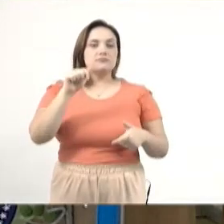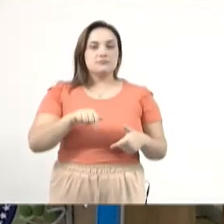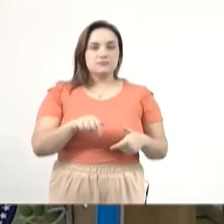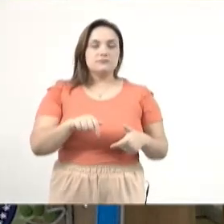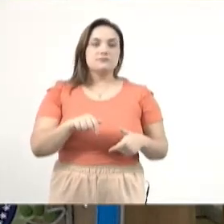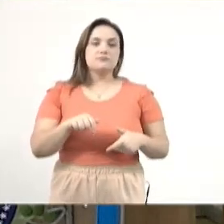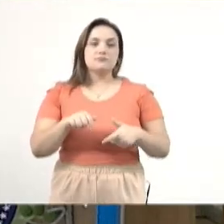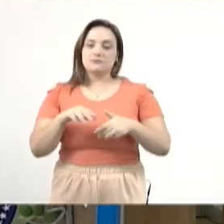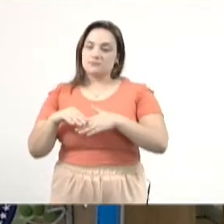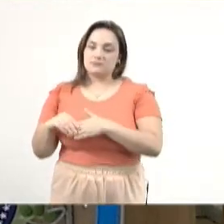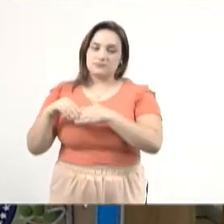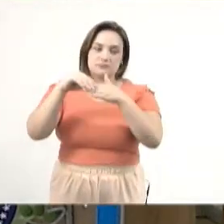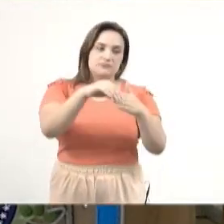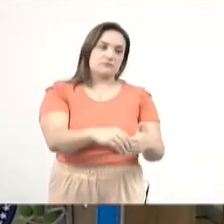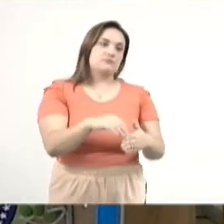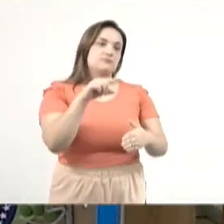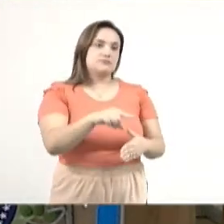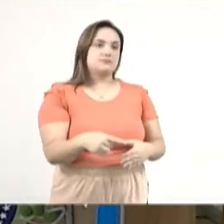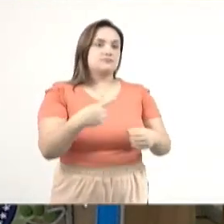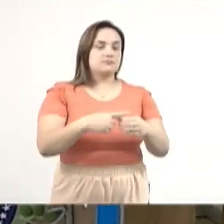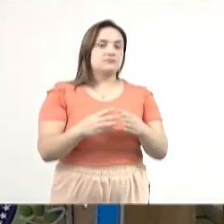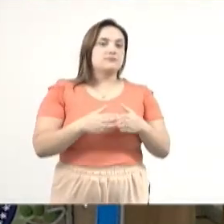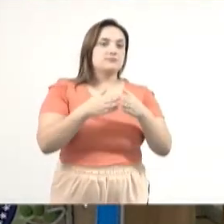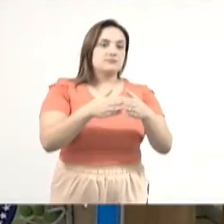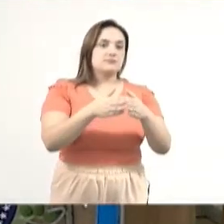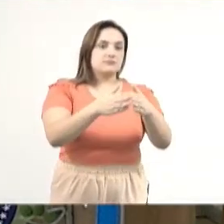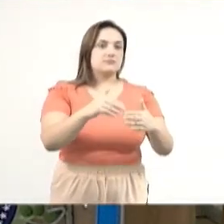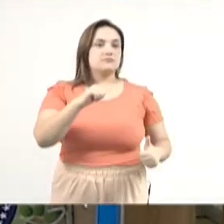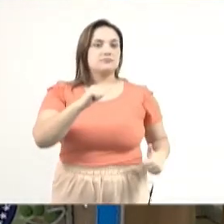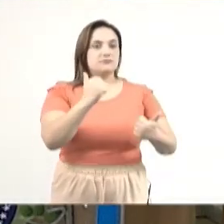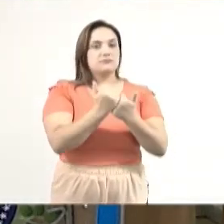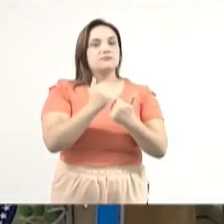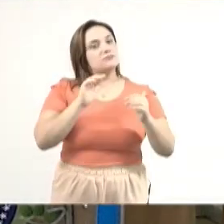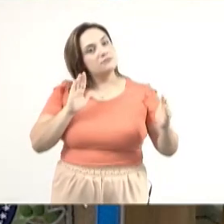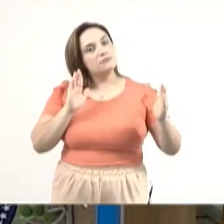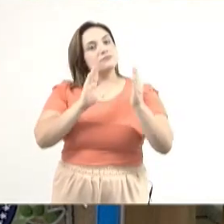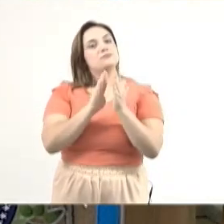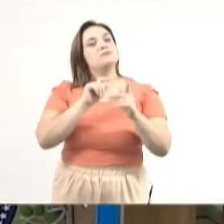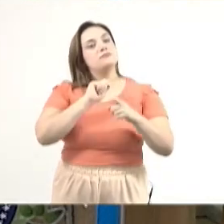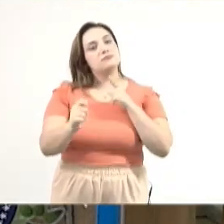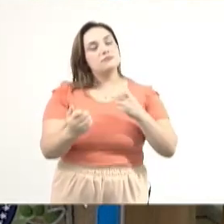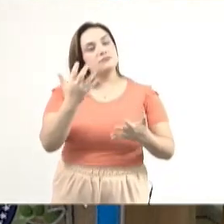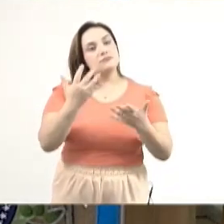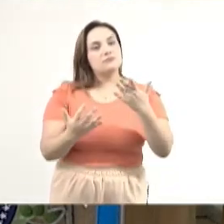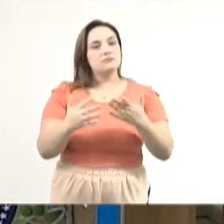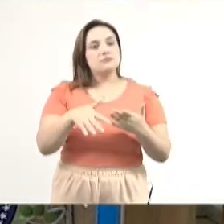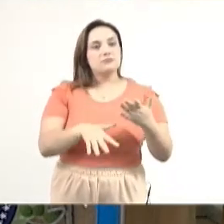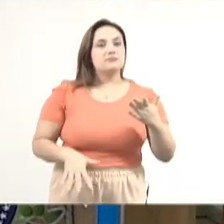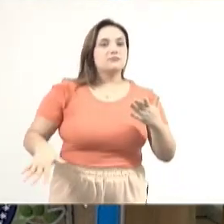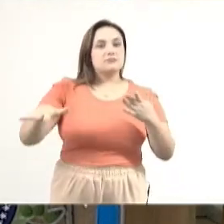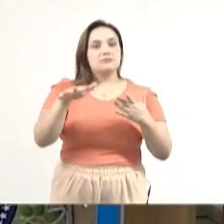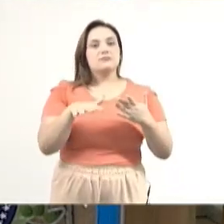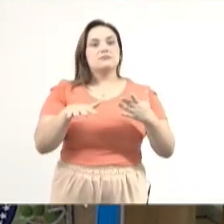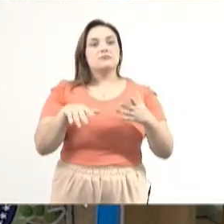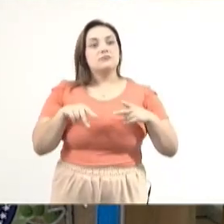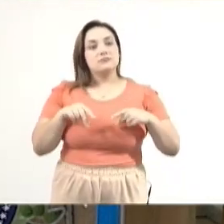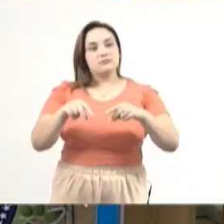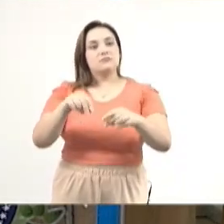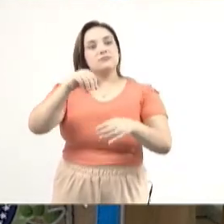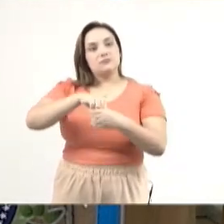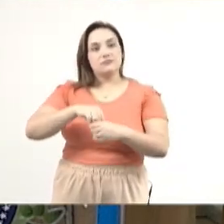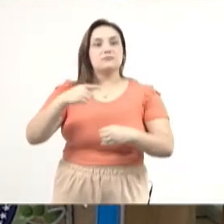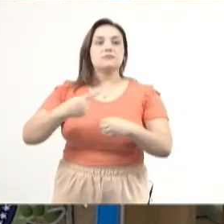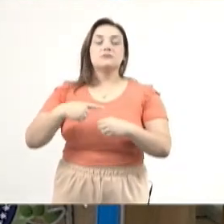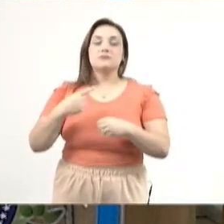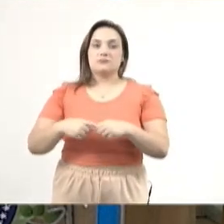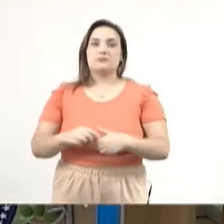lá para o município de Corumbá, apoio da corporação no enfrentamento às queimadas em lotes, em terrenos dentro da cidade